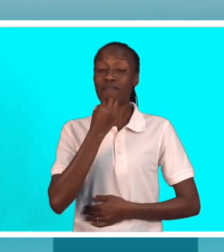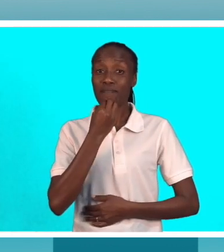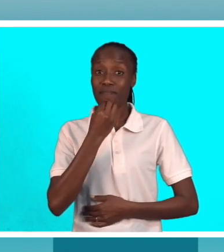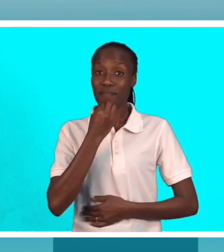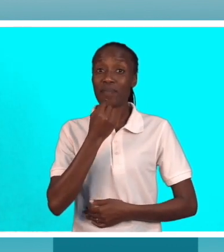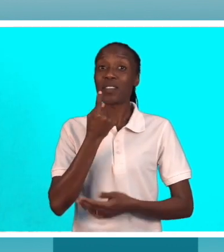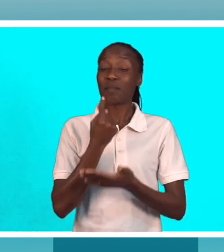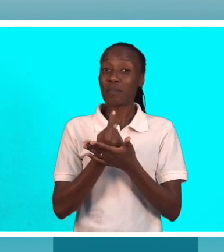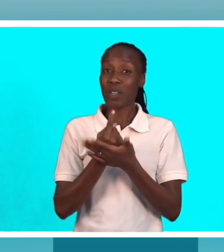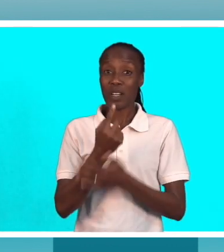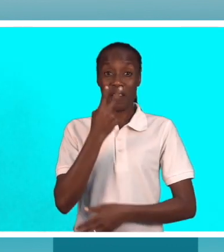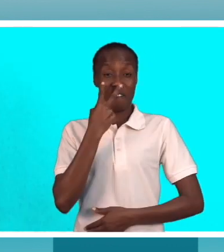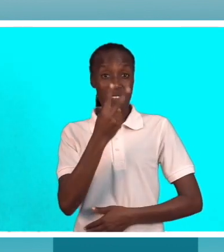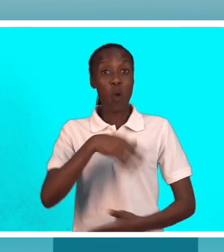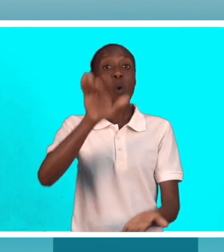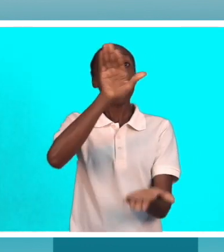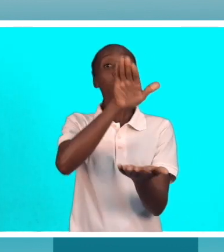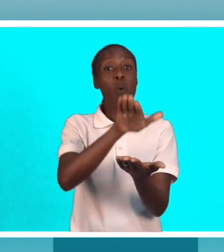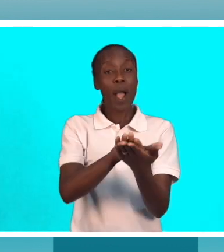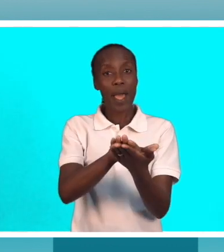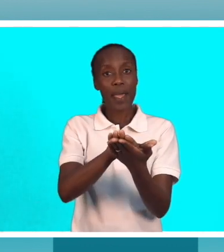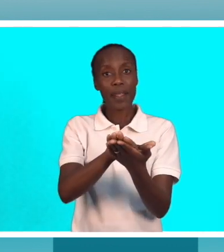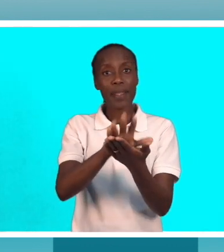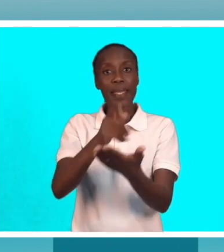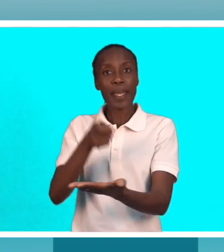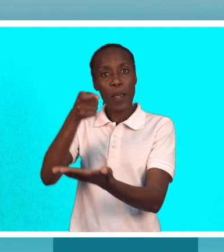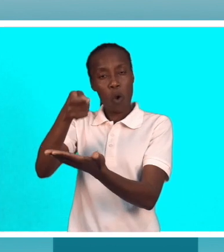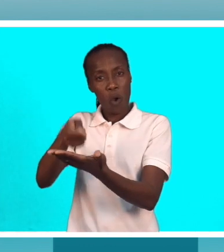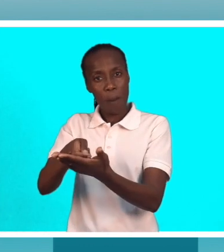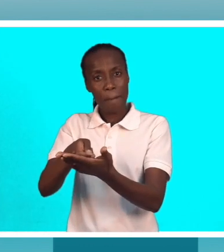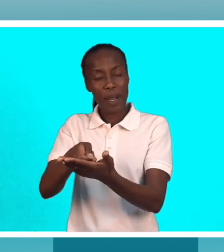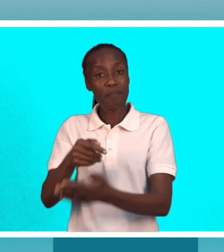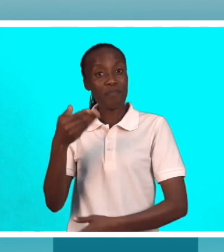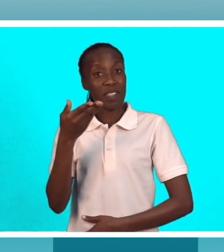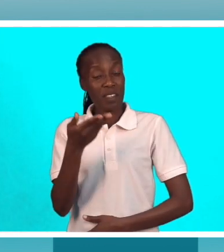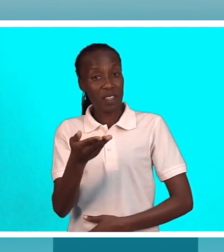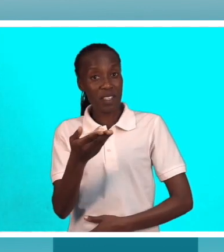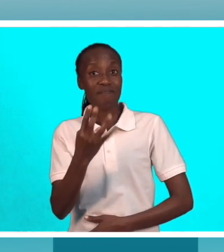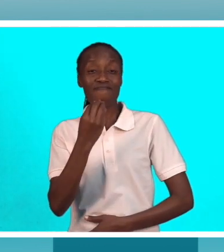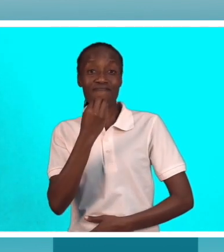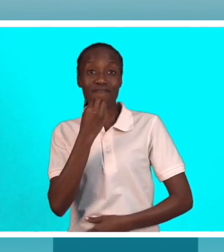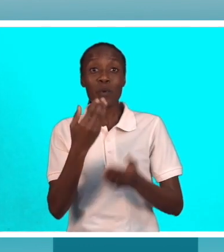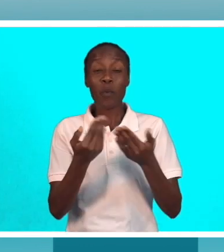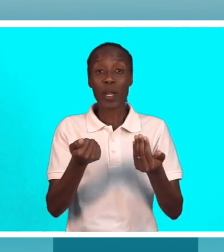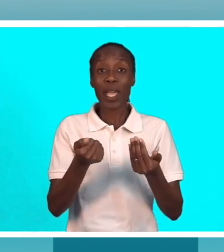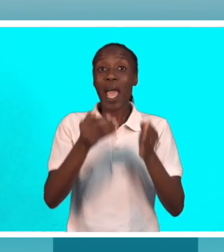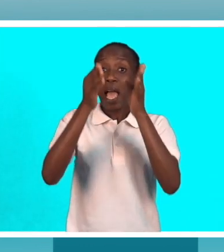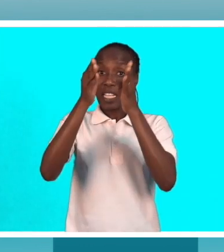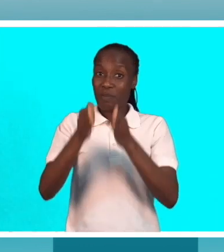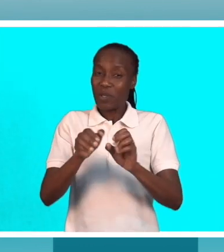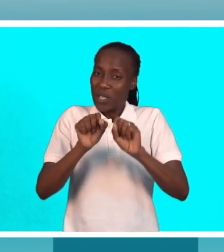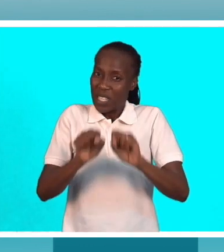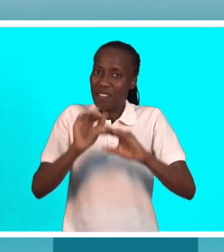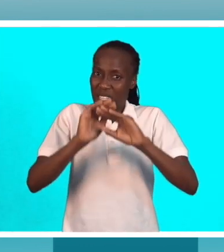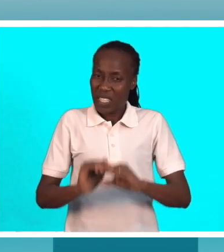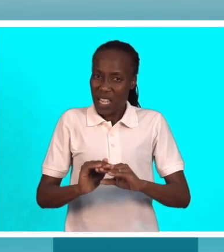é preciso olhar em que local nós estamos a comprar este alimento. Porque os vendedores devem estar providos,